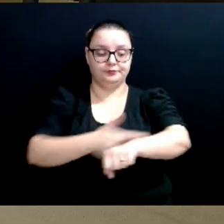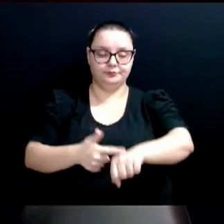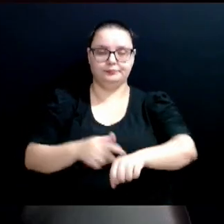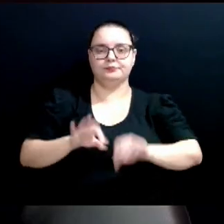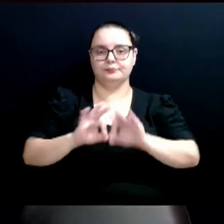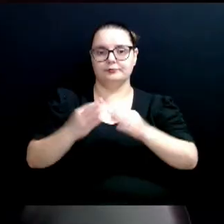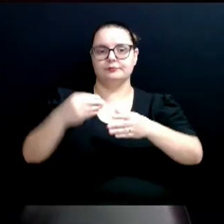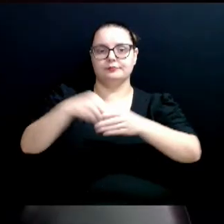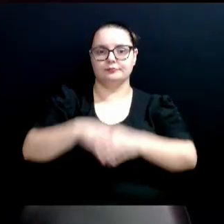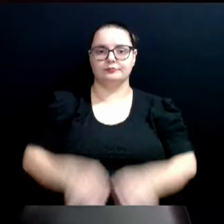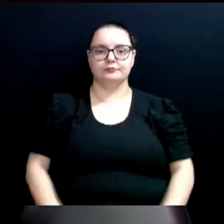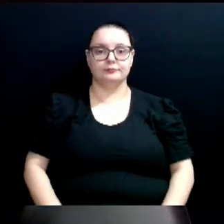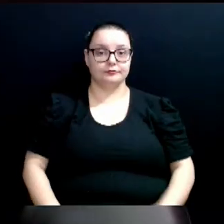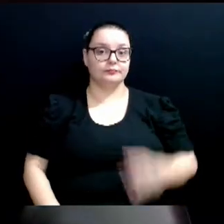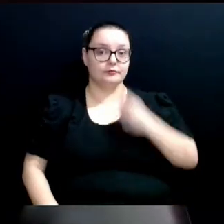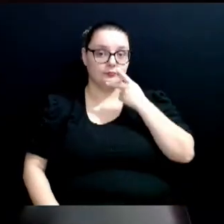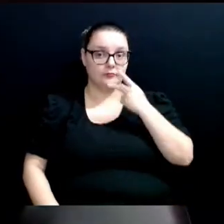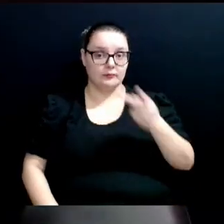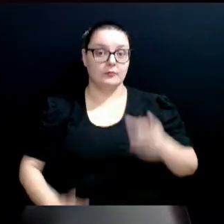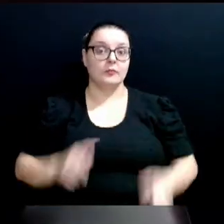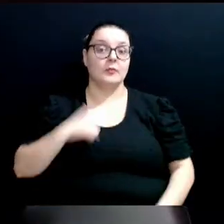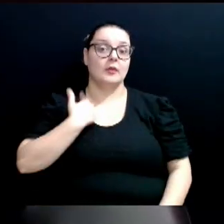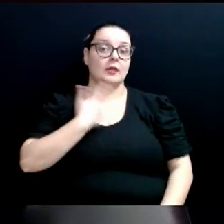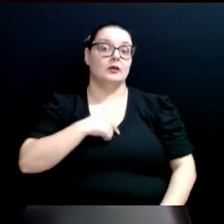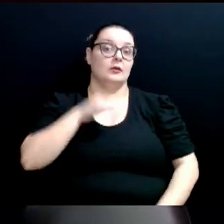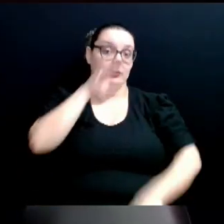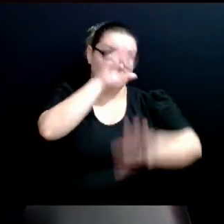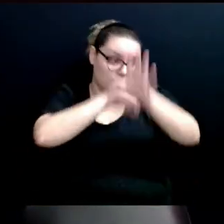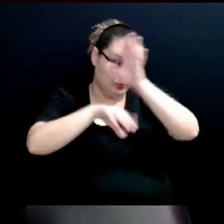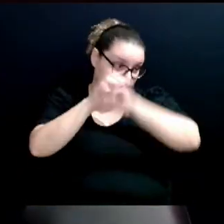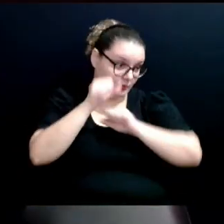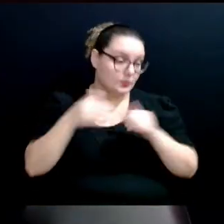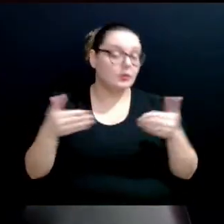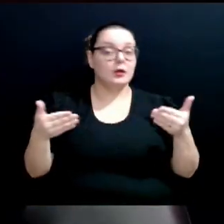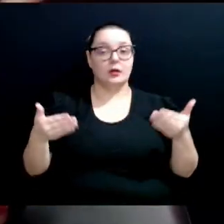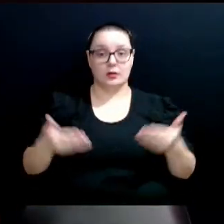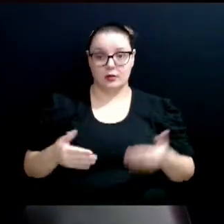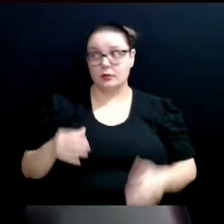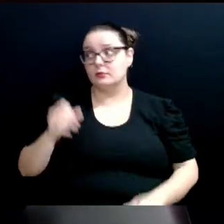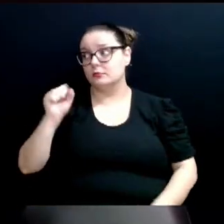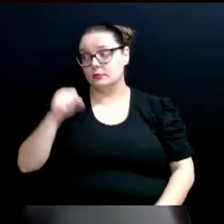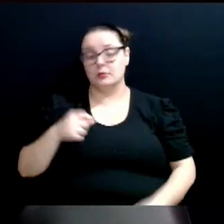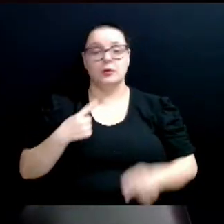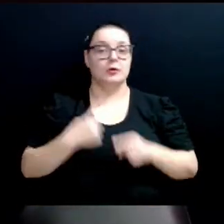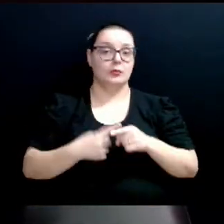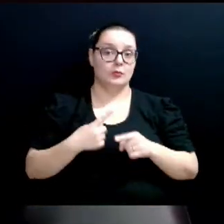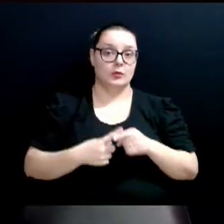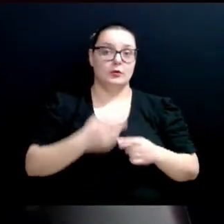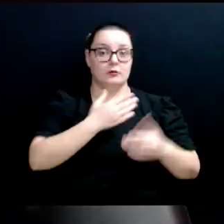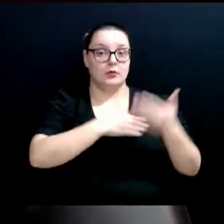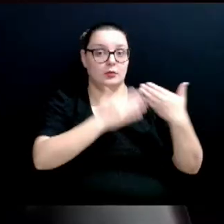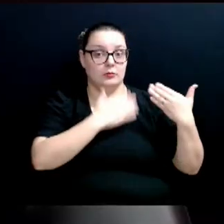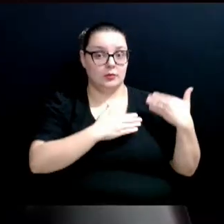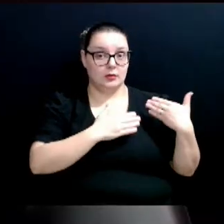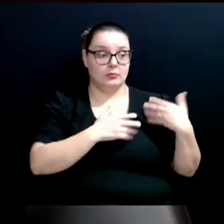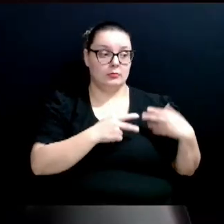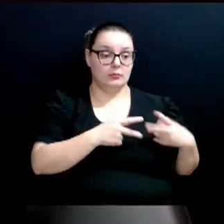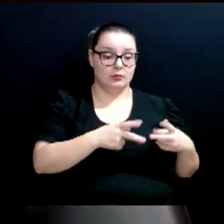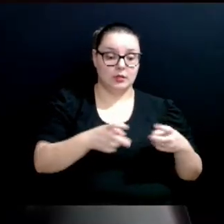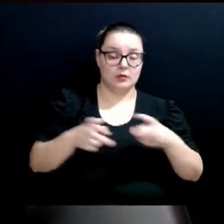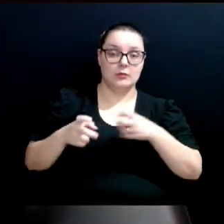que é algo que nós estamos aprendendo muito agora, porque antigamente a gente percebe muito que as